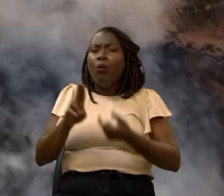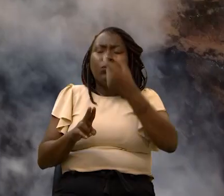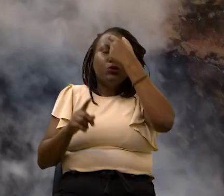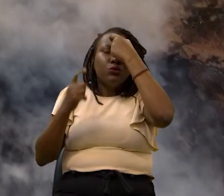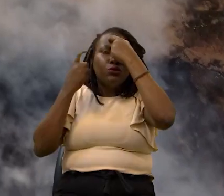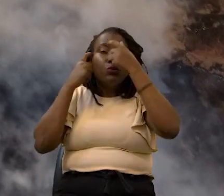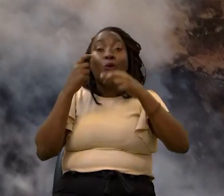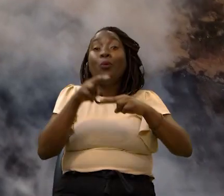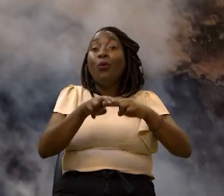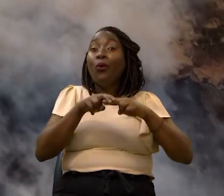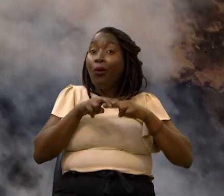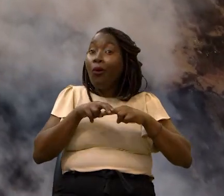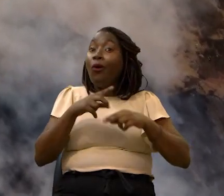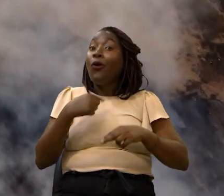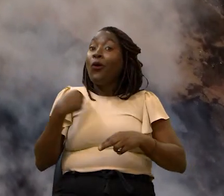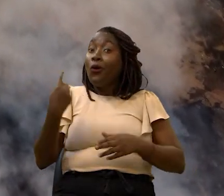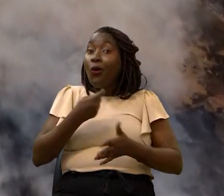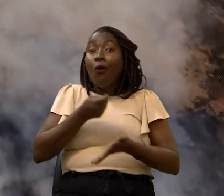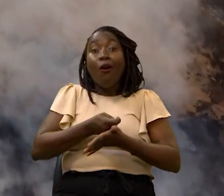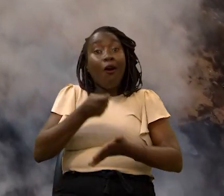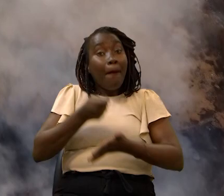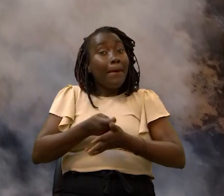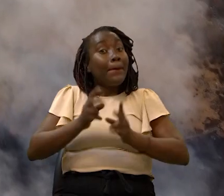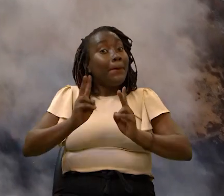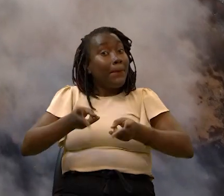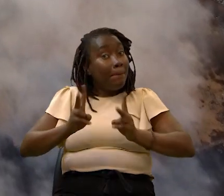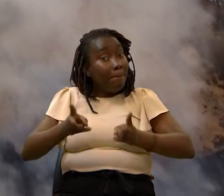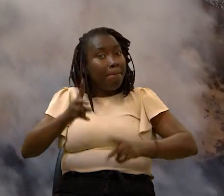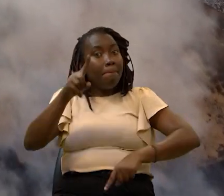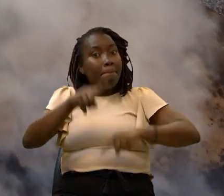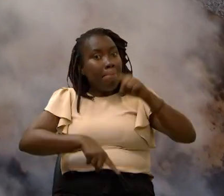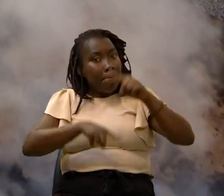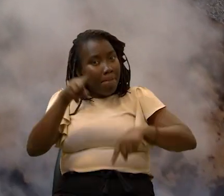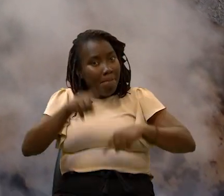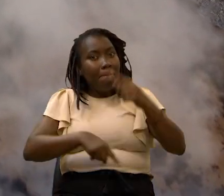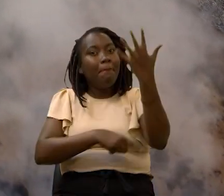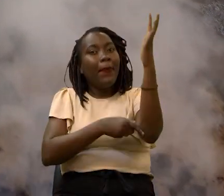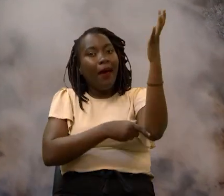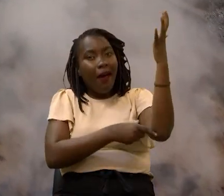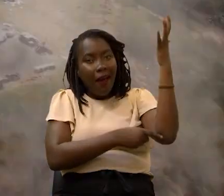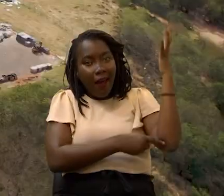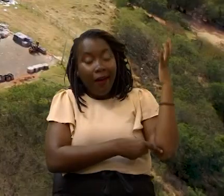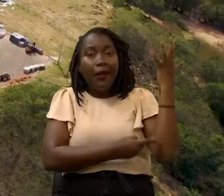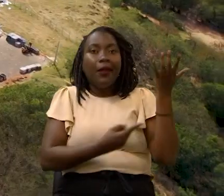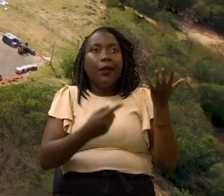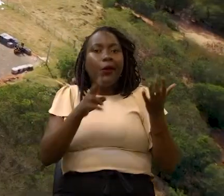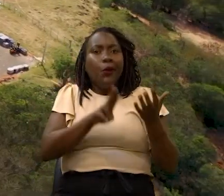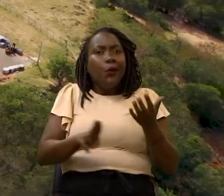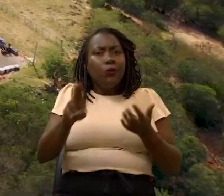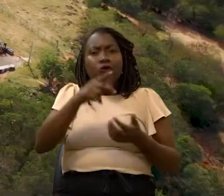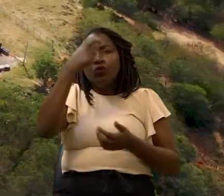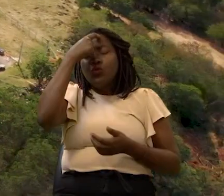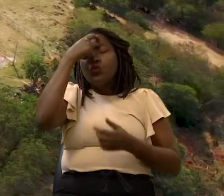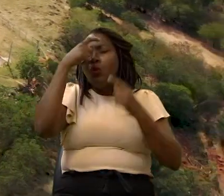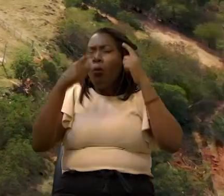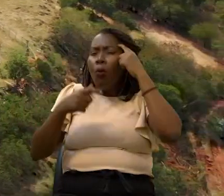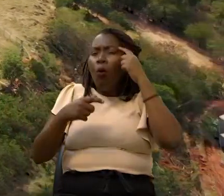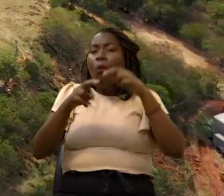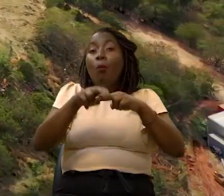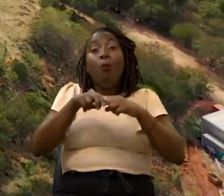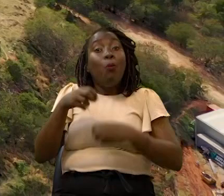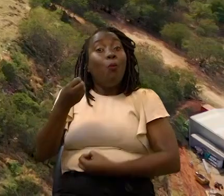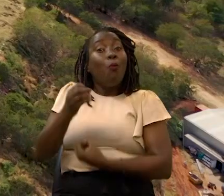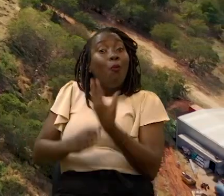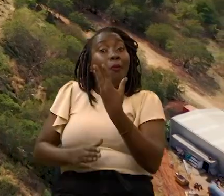Consumo consciente porque nós temos que preservar os recursos da natureza. Consumo consciente porque nós